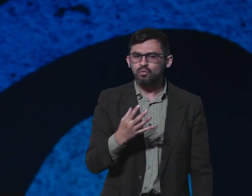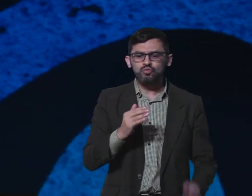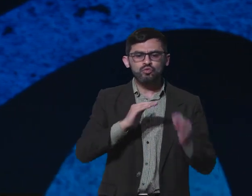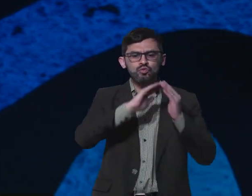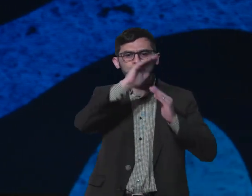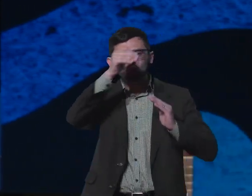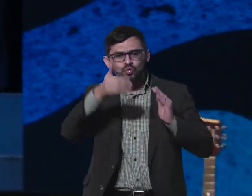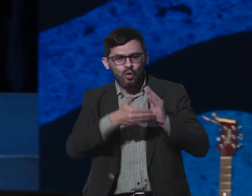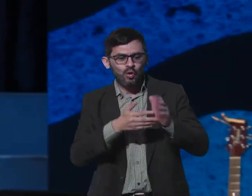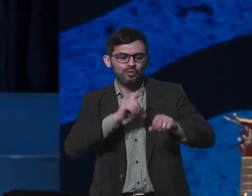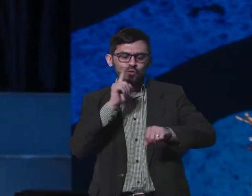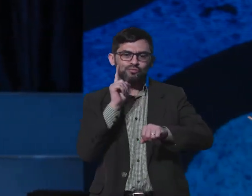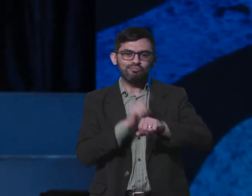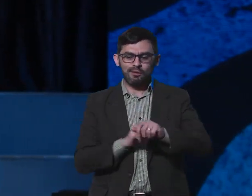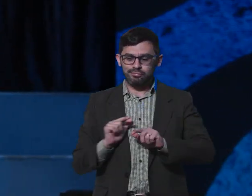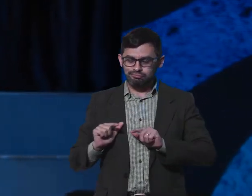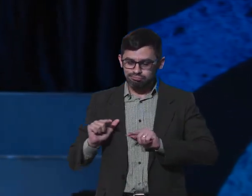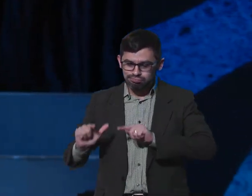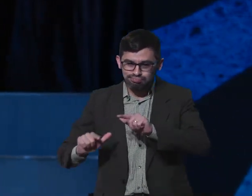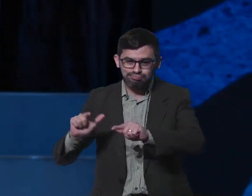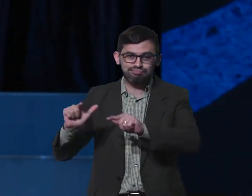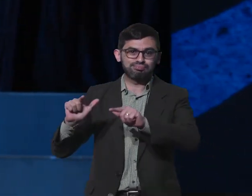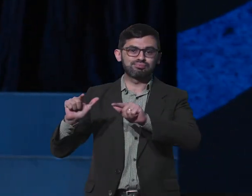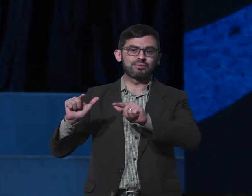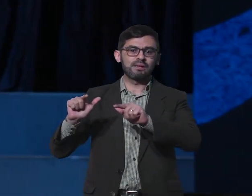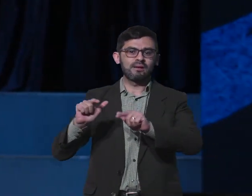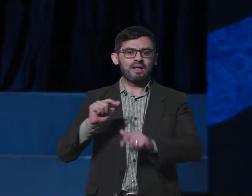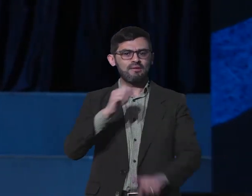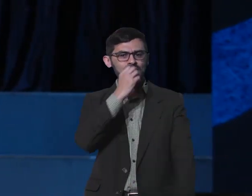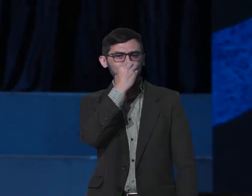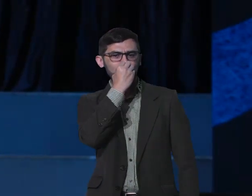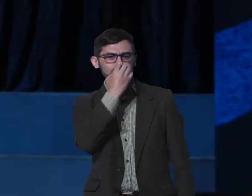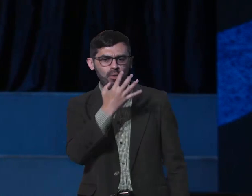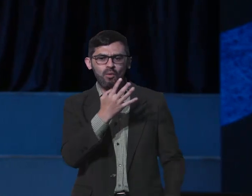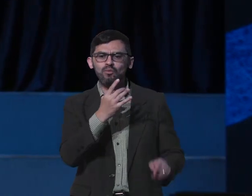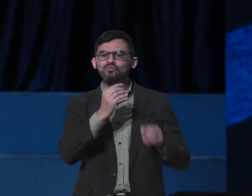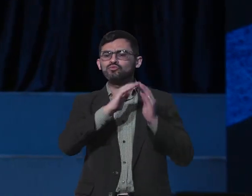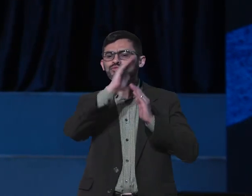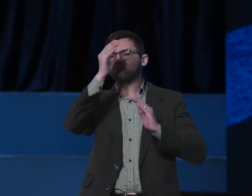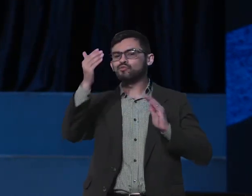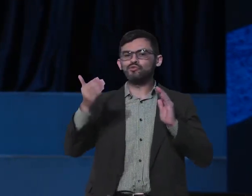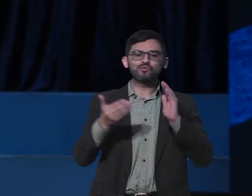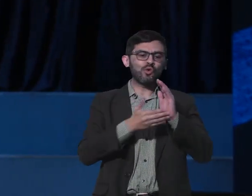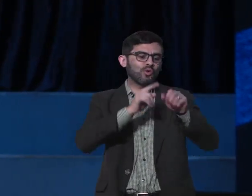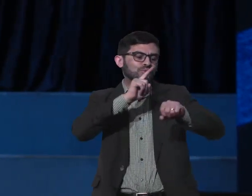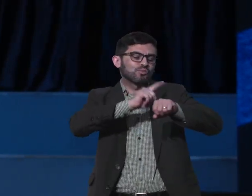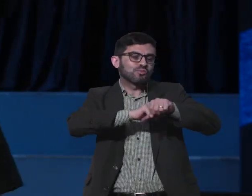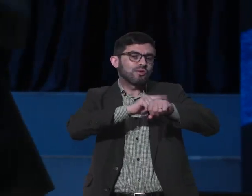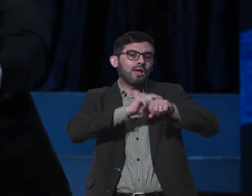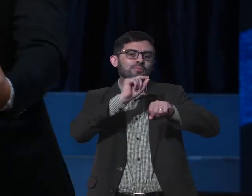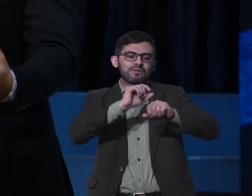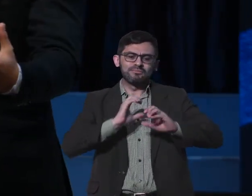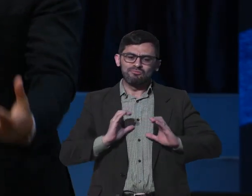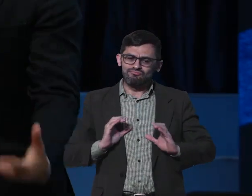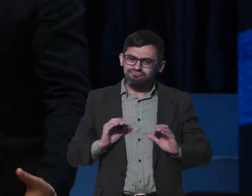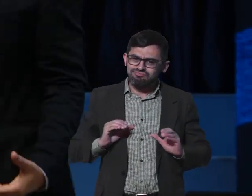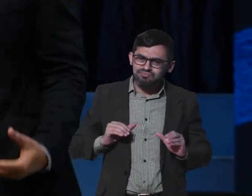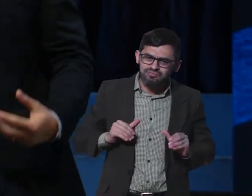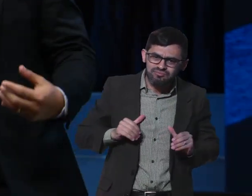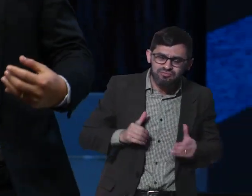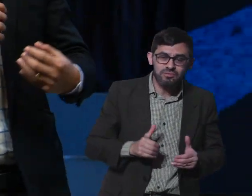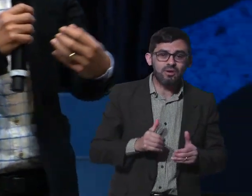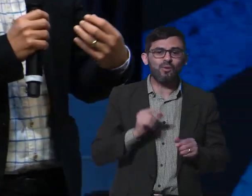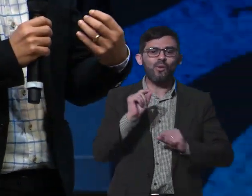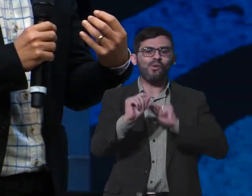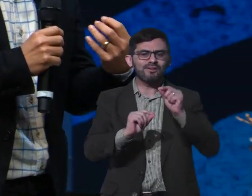esse tempo de trabalho? Será que valeu a pena todo esse esforço